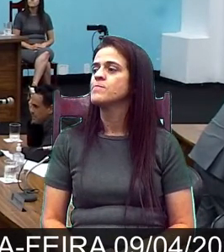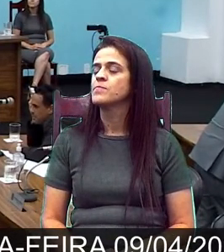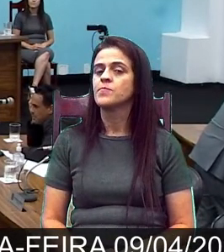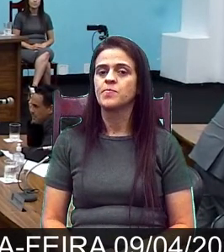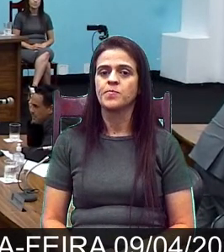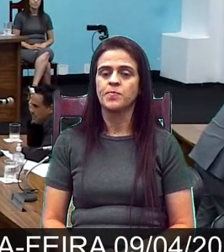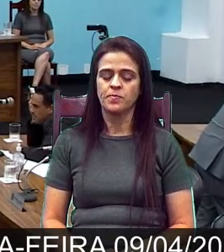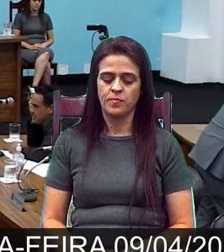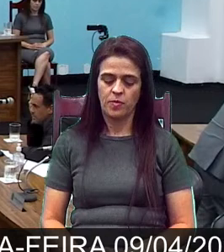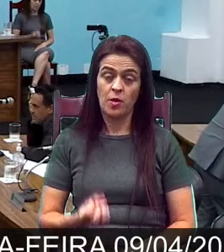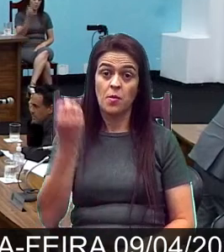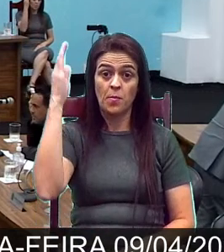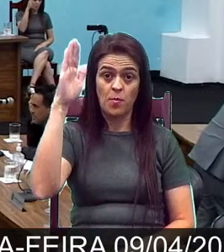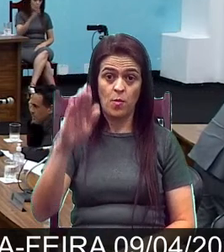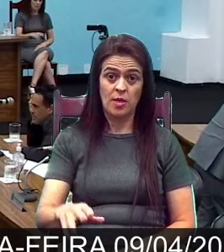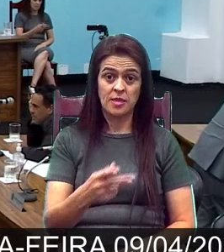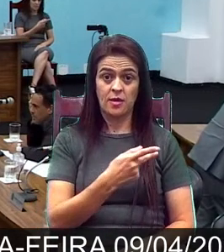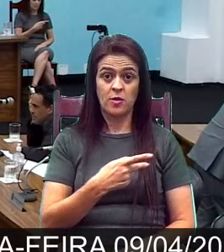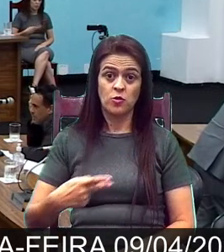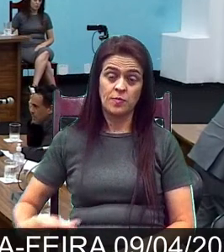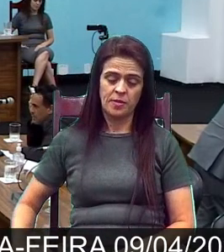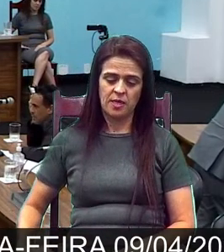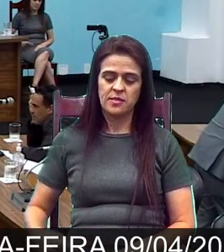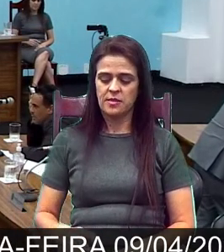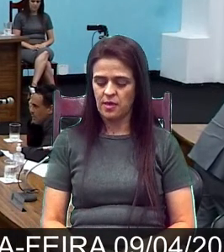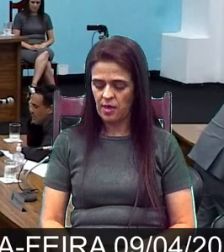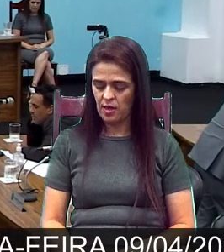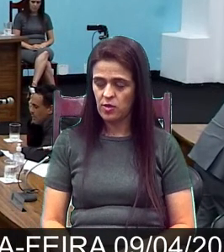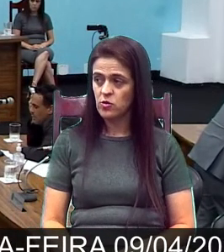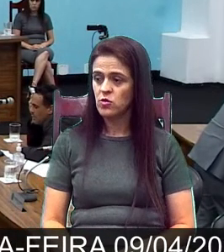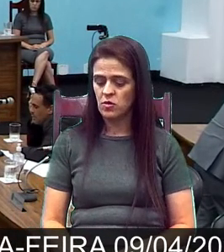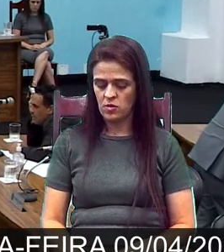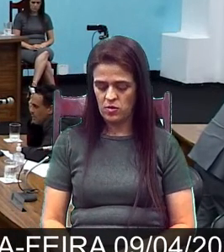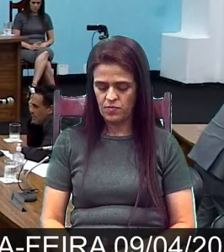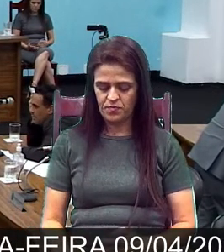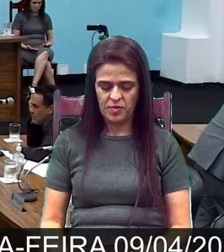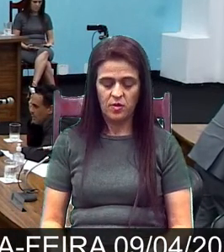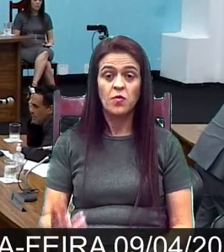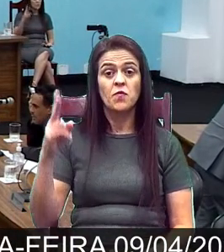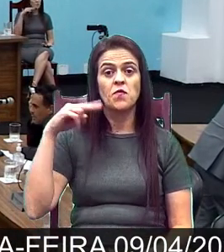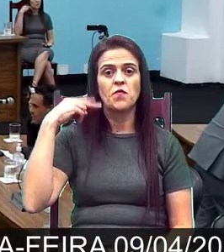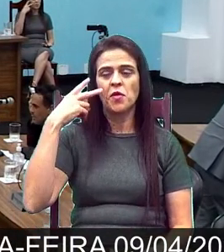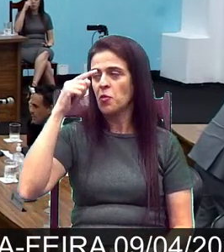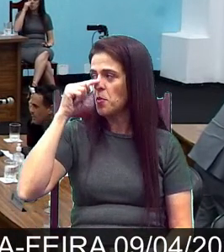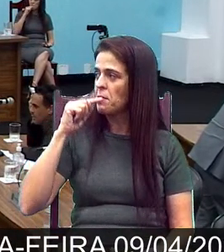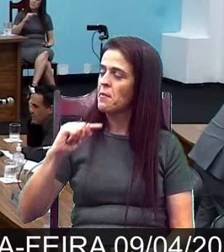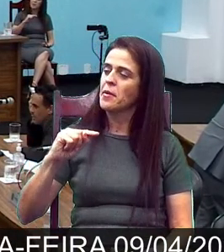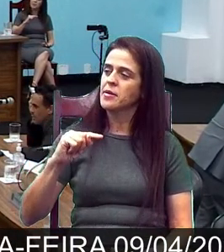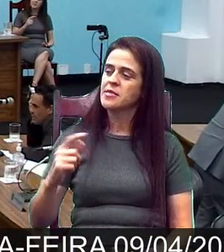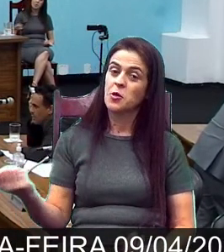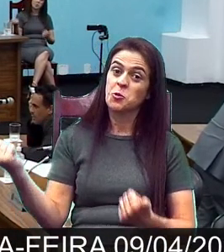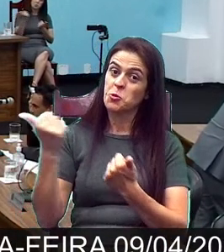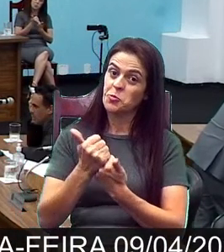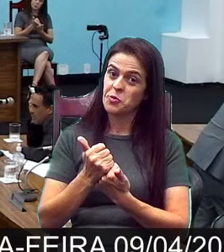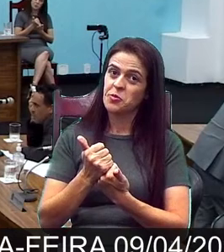Boa tarde, senhor presidente, em exercício, Maciel Tuto Caipira, né?